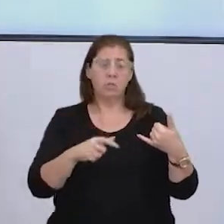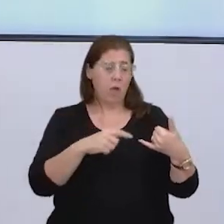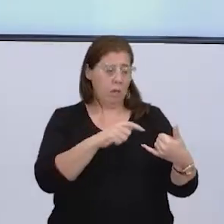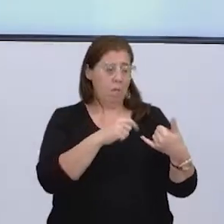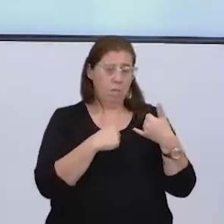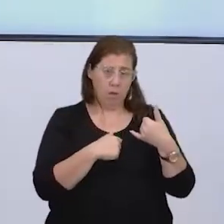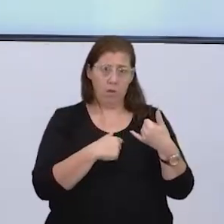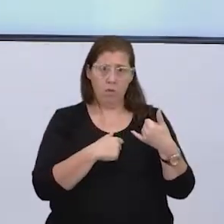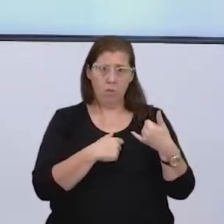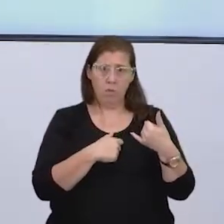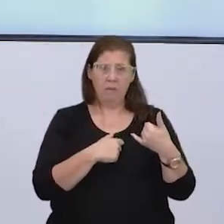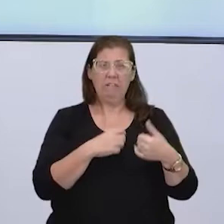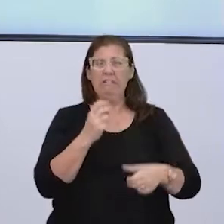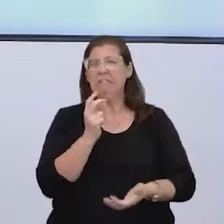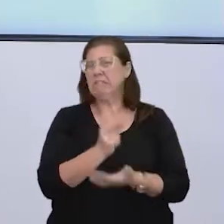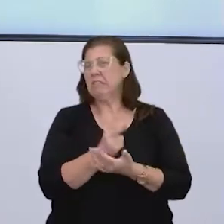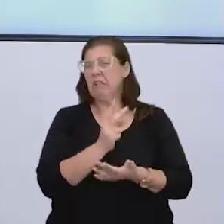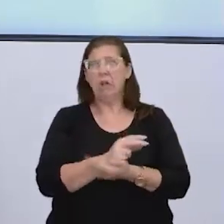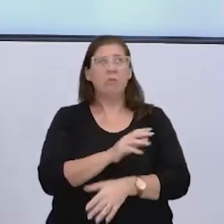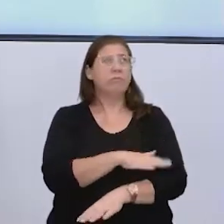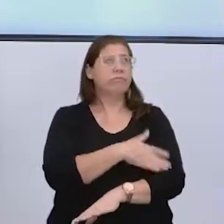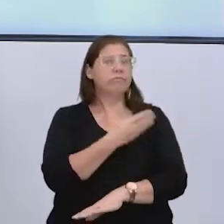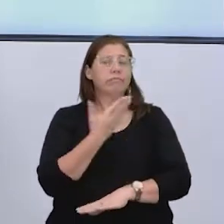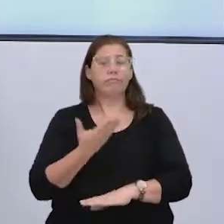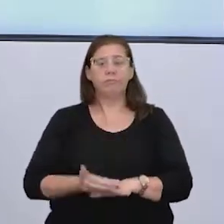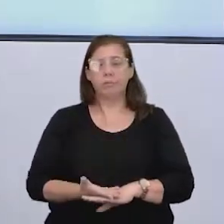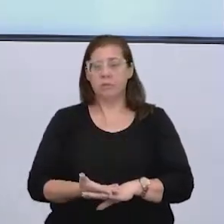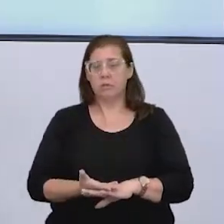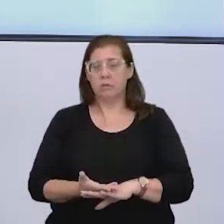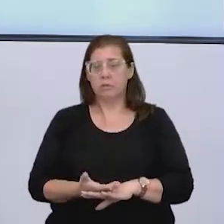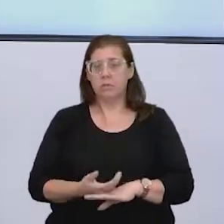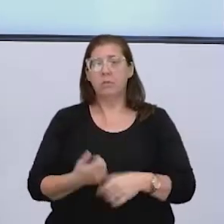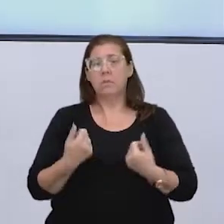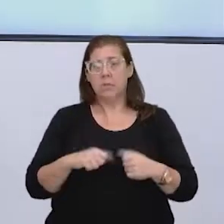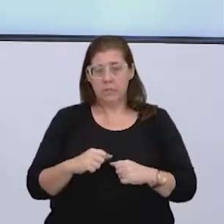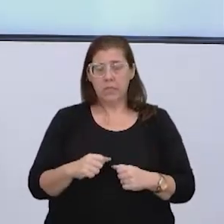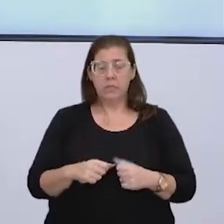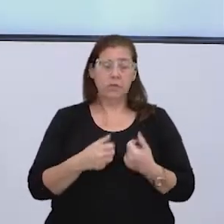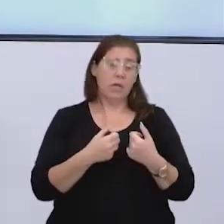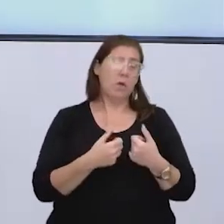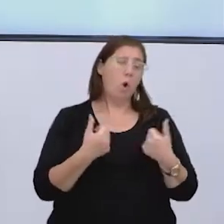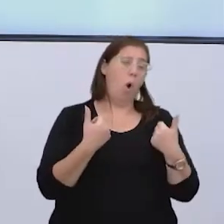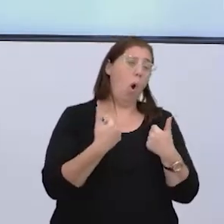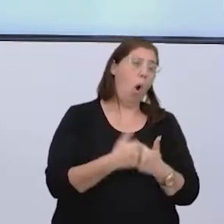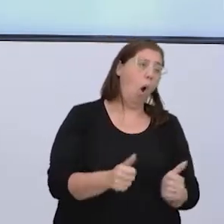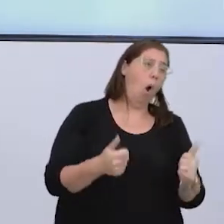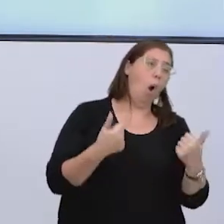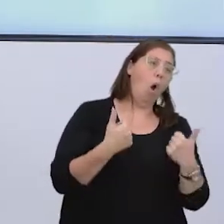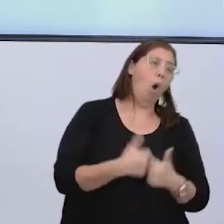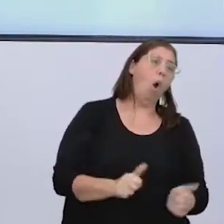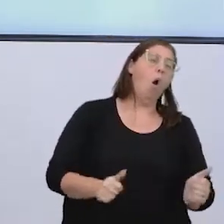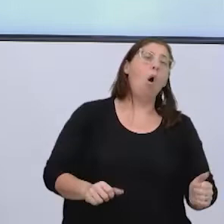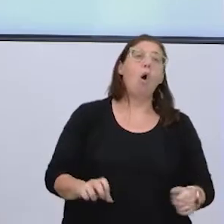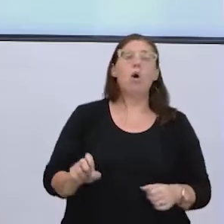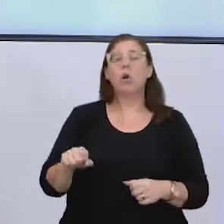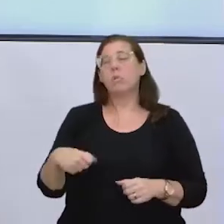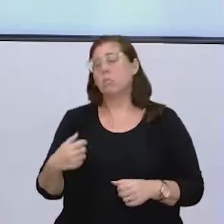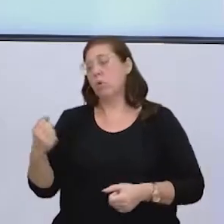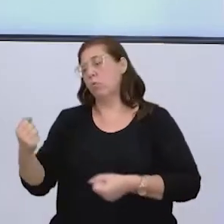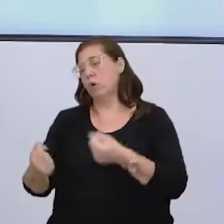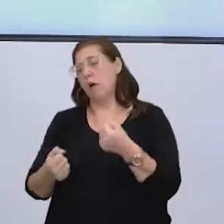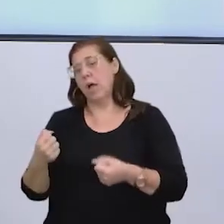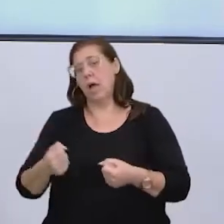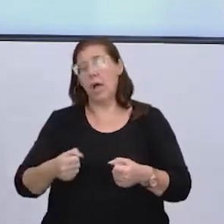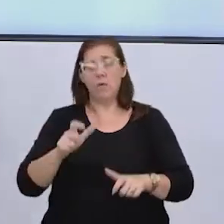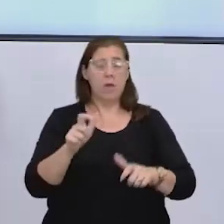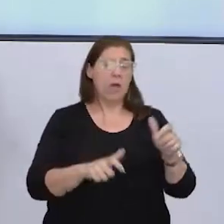comigo a cada segundo do meu dia? Eu preciso realmente estar no ônibus e estar no carro e as pessoas terem acesso a mim? Tipo, eu não